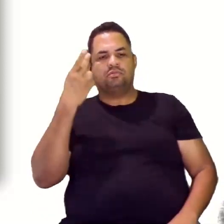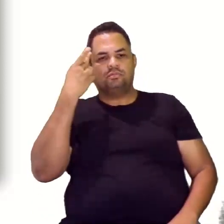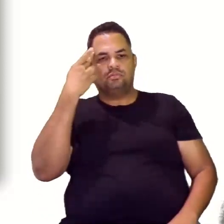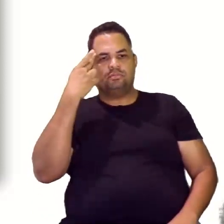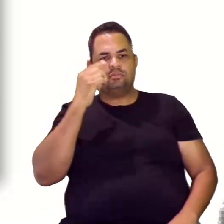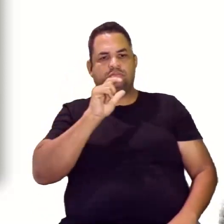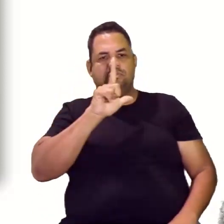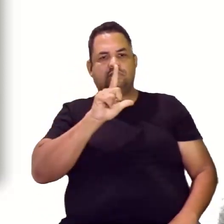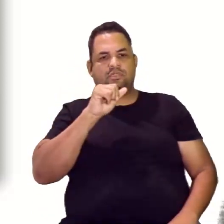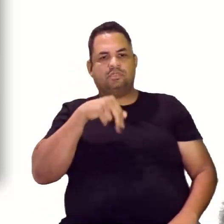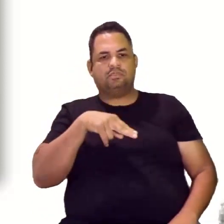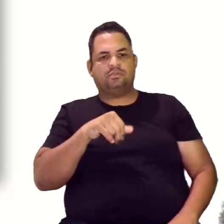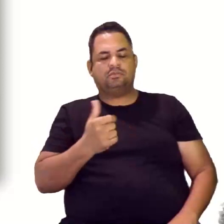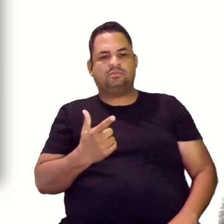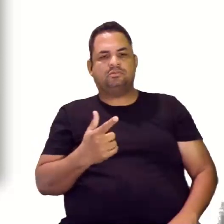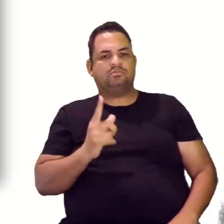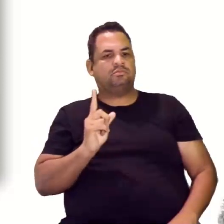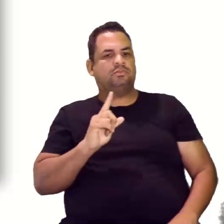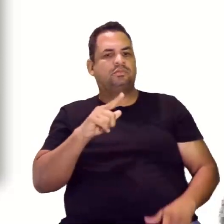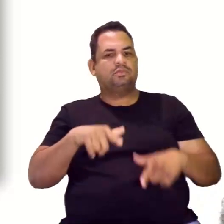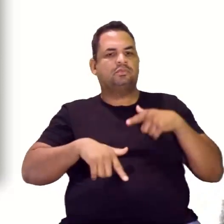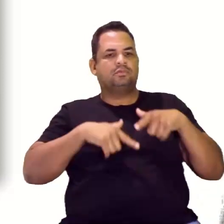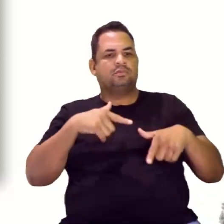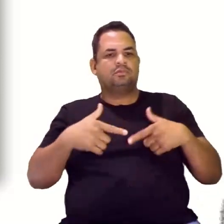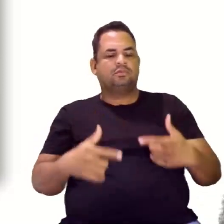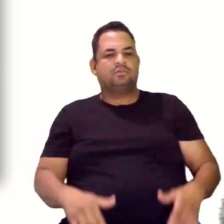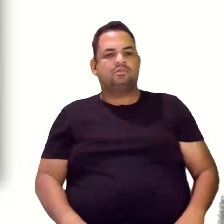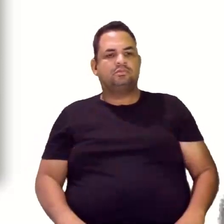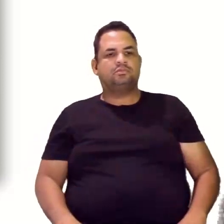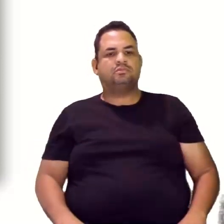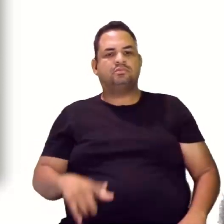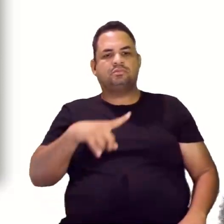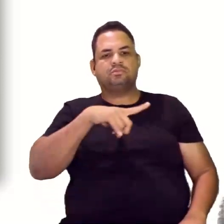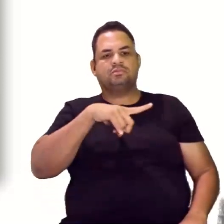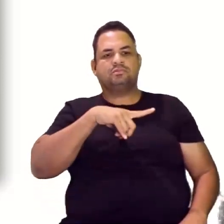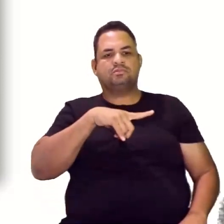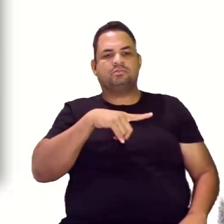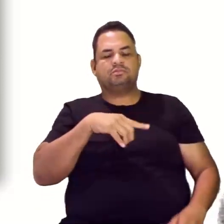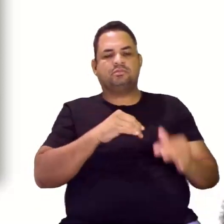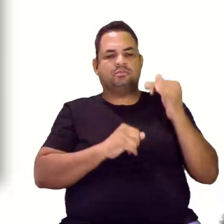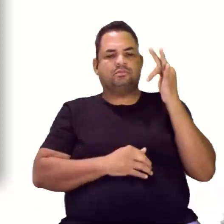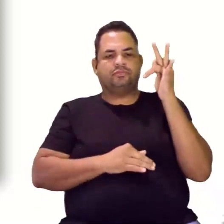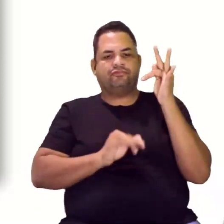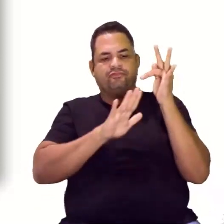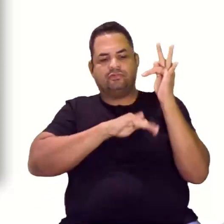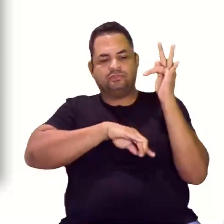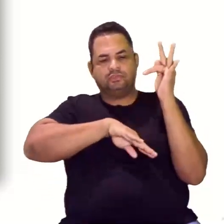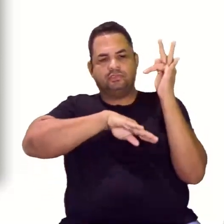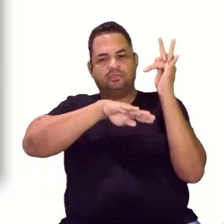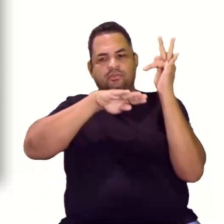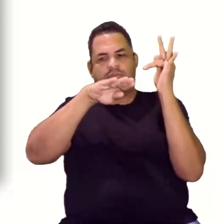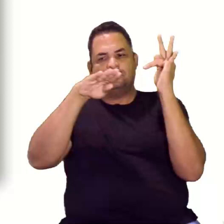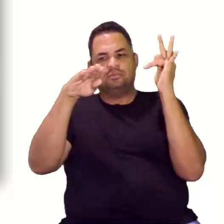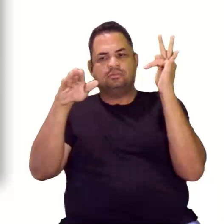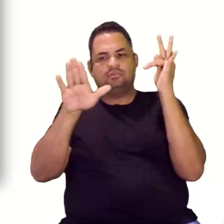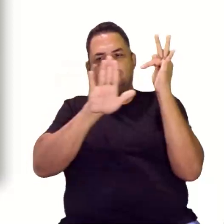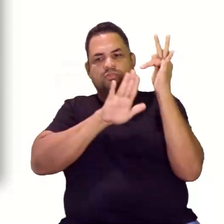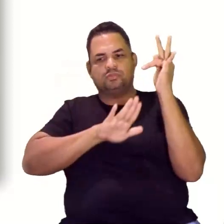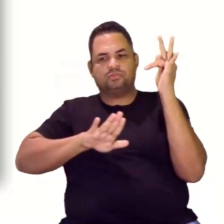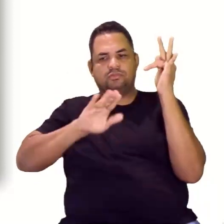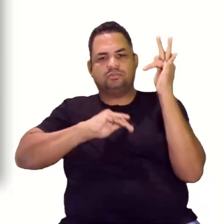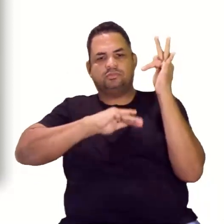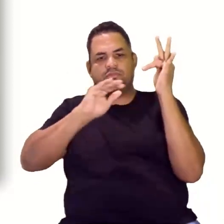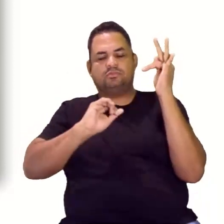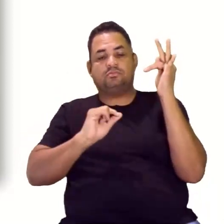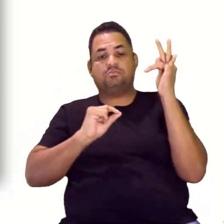natural, que é o ln, né? Esse aí a gente não vai trabalhar com vocês, tá? A gente tem aqui a nossa função crescente, quando o nosso a é maior que